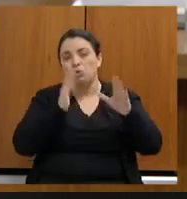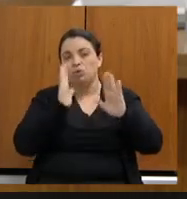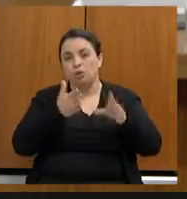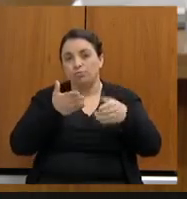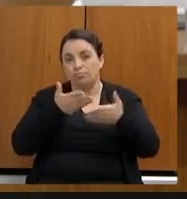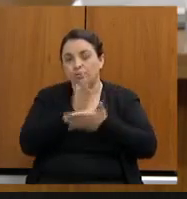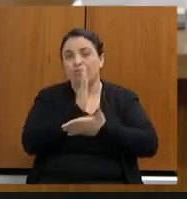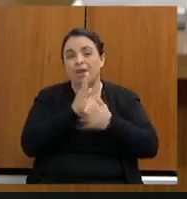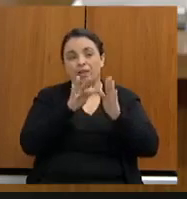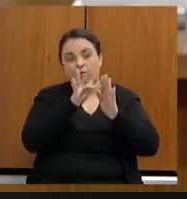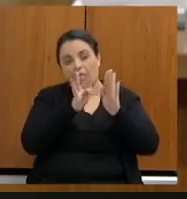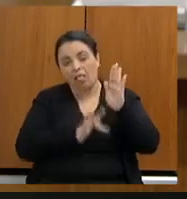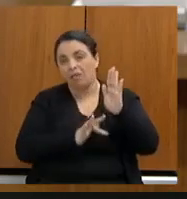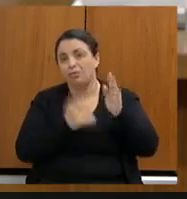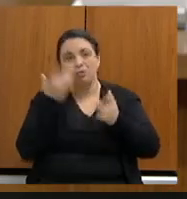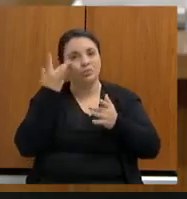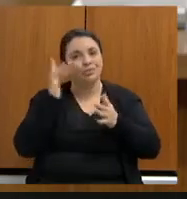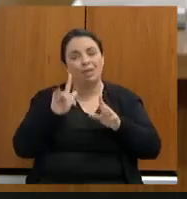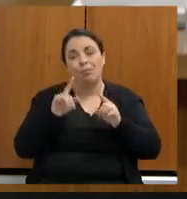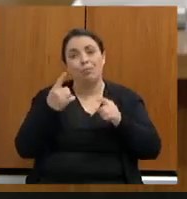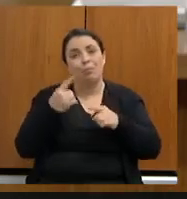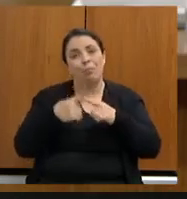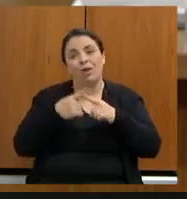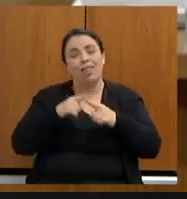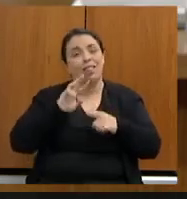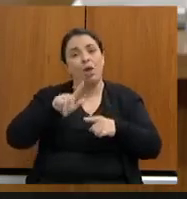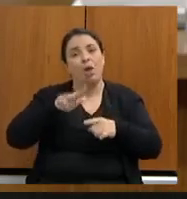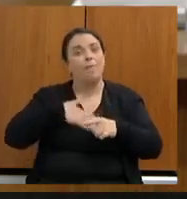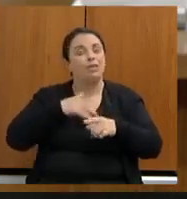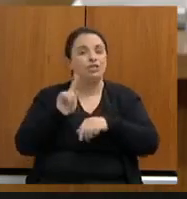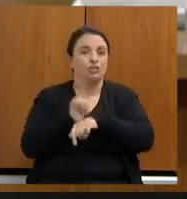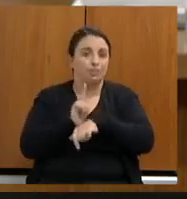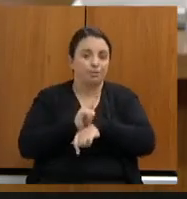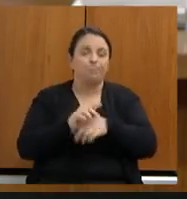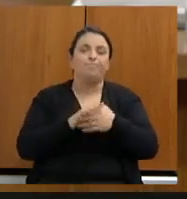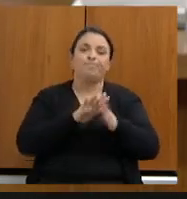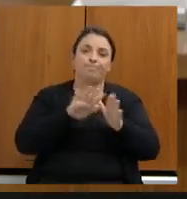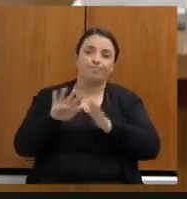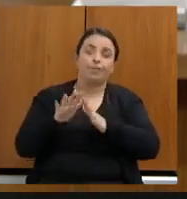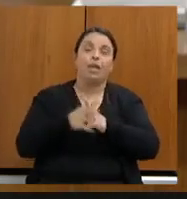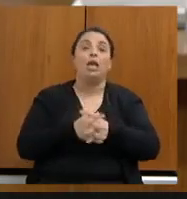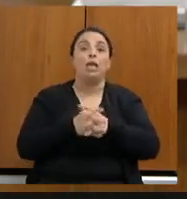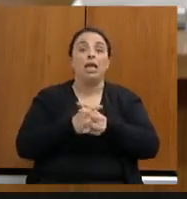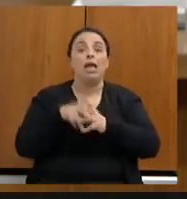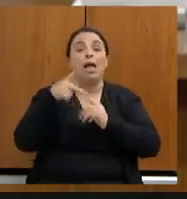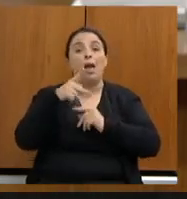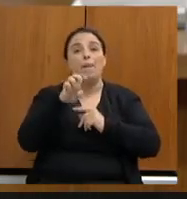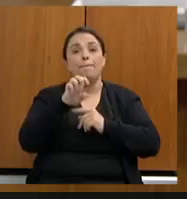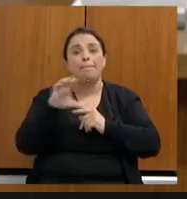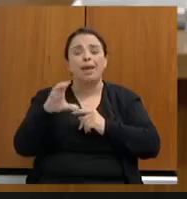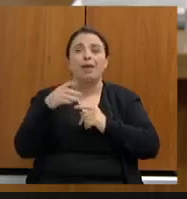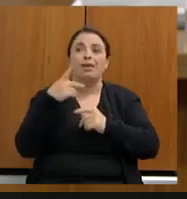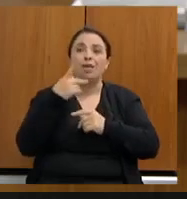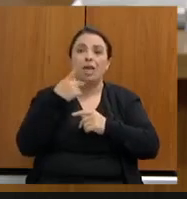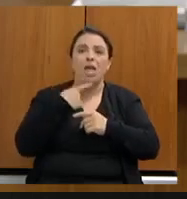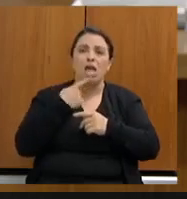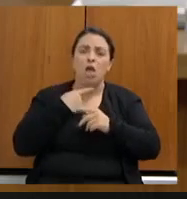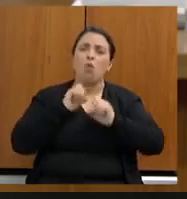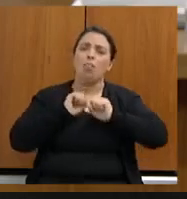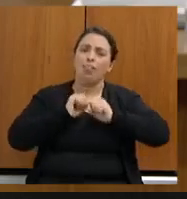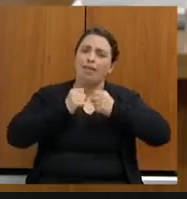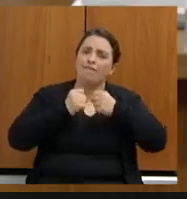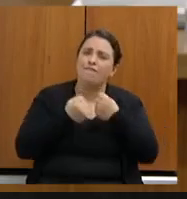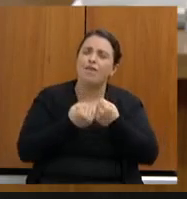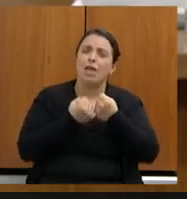PEC 53 e 28 eu sou um defensor absurdo da chamada lei orgânica linha como como os policiais canais